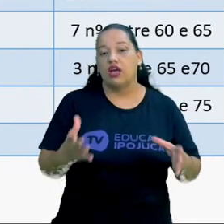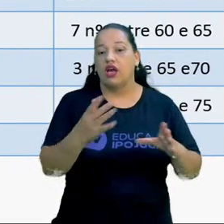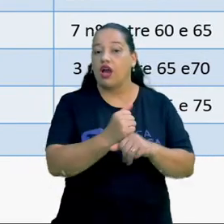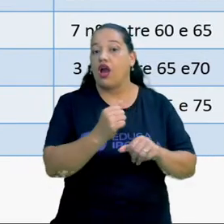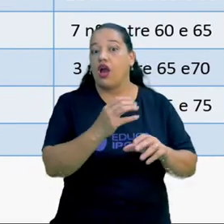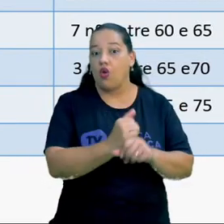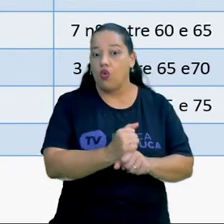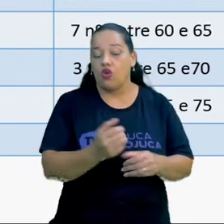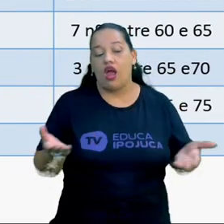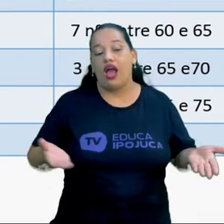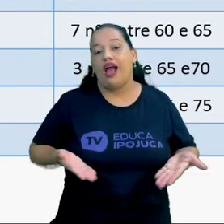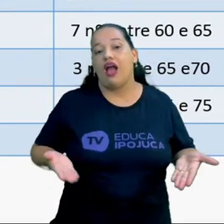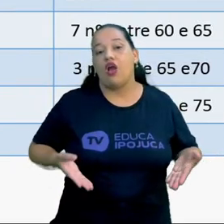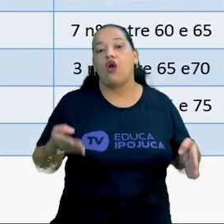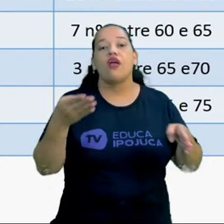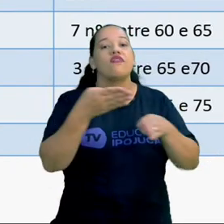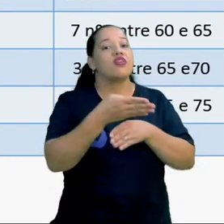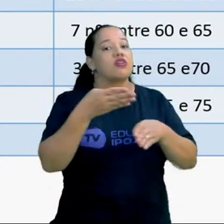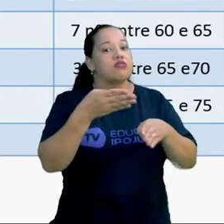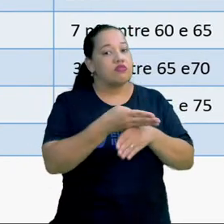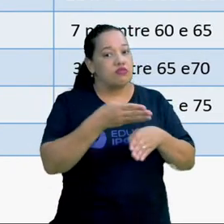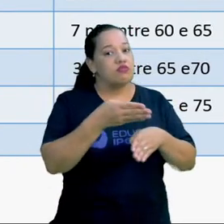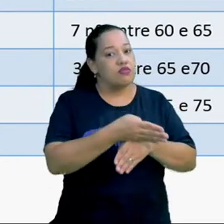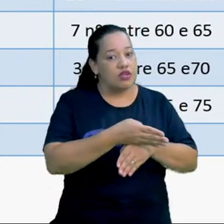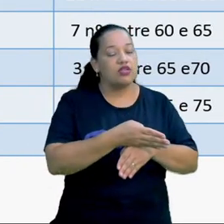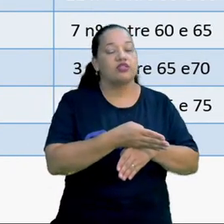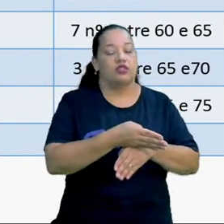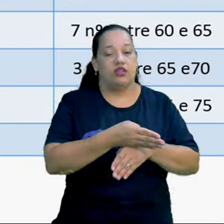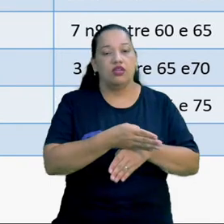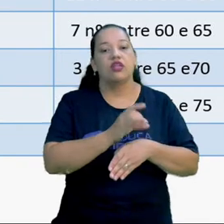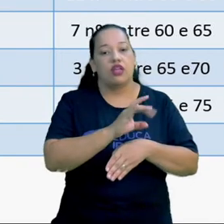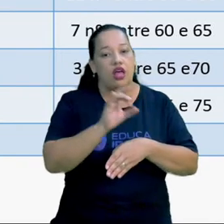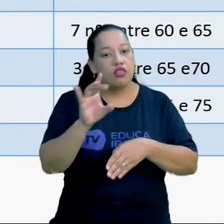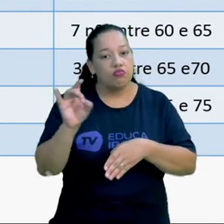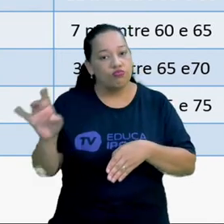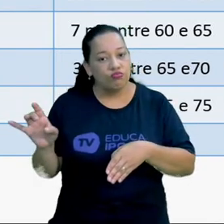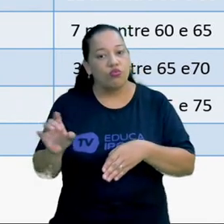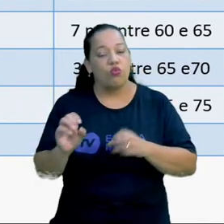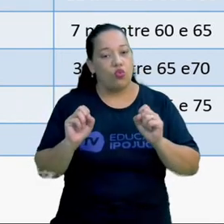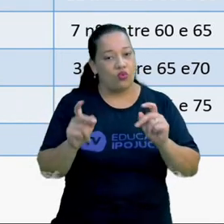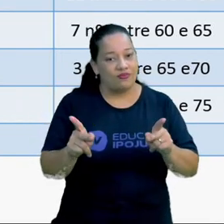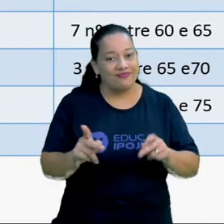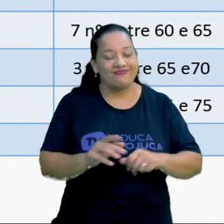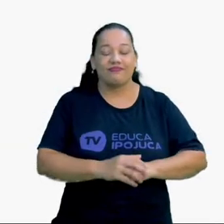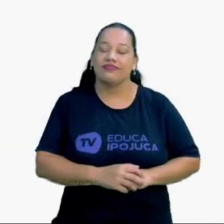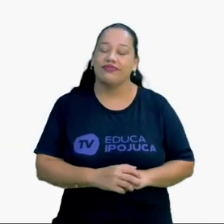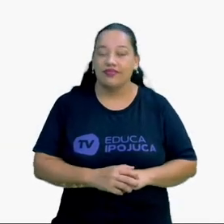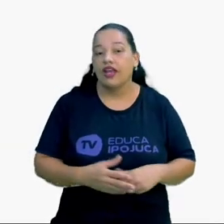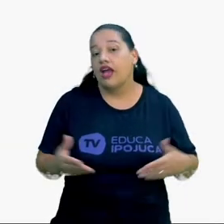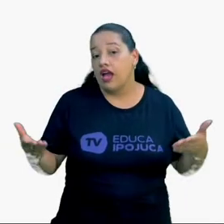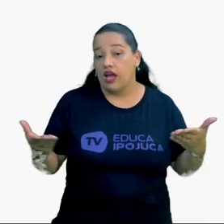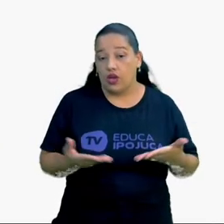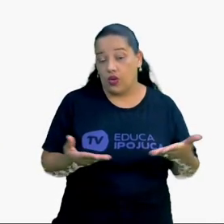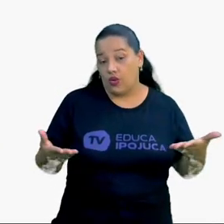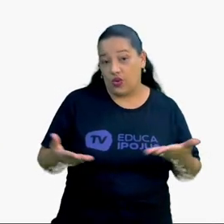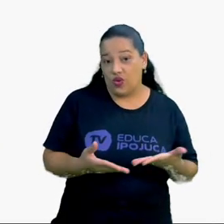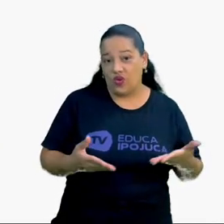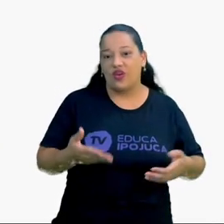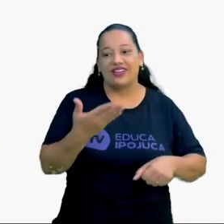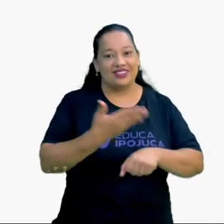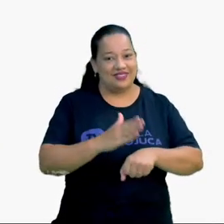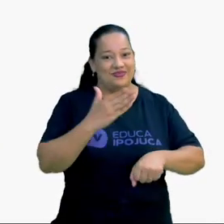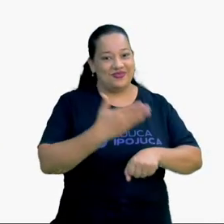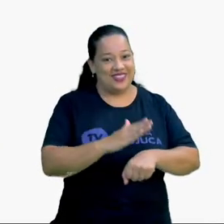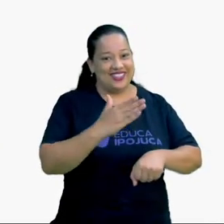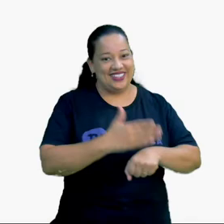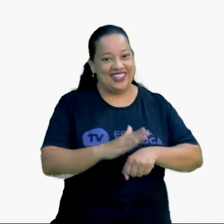a frequência de classe estabelecida, tudo bem? Agora é hora de praticar